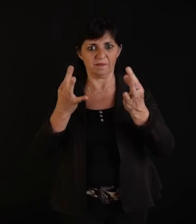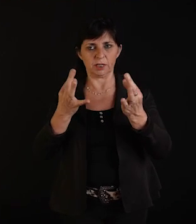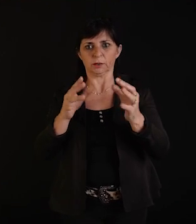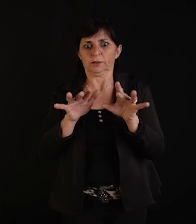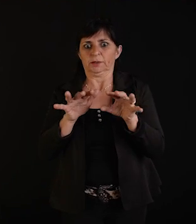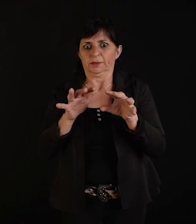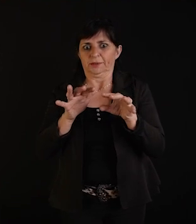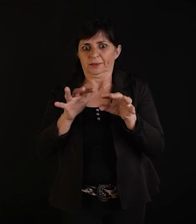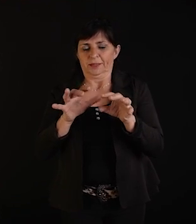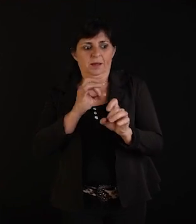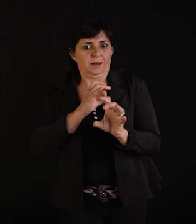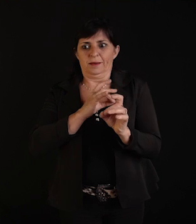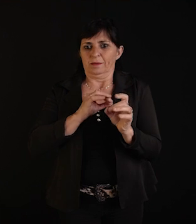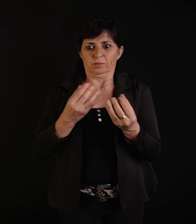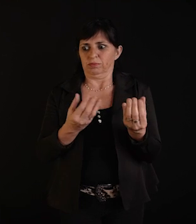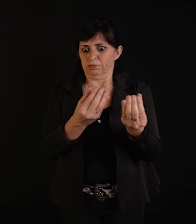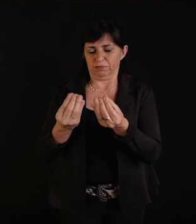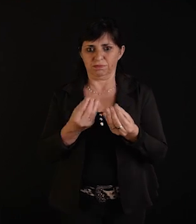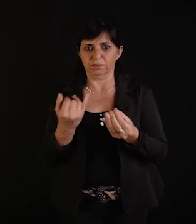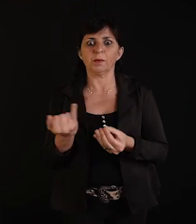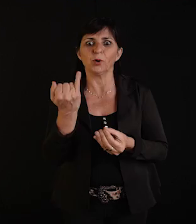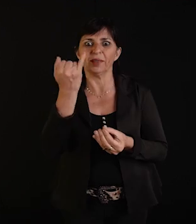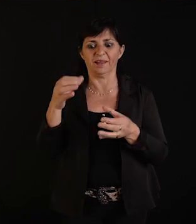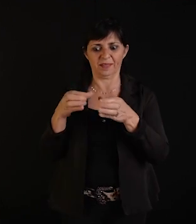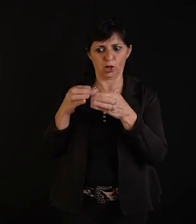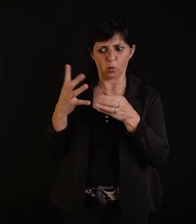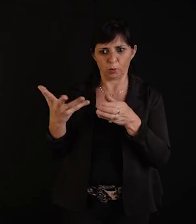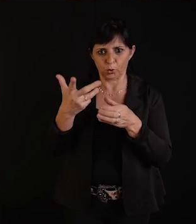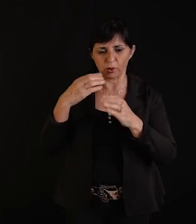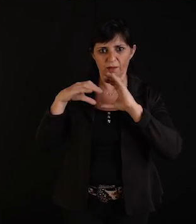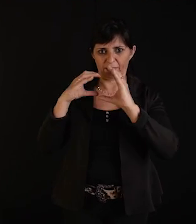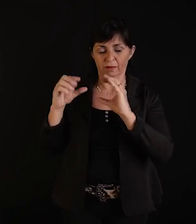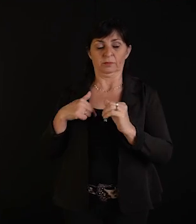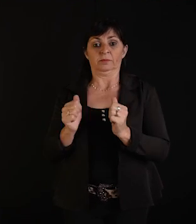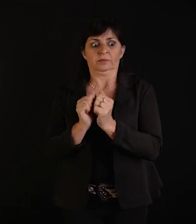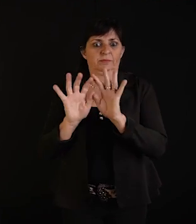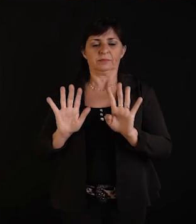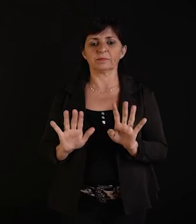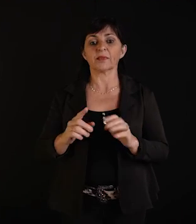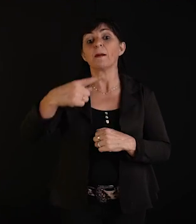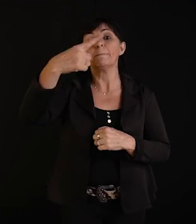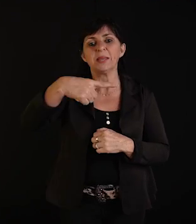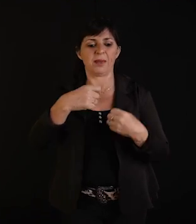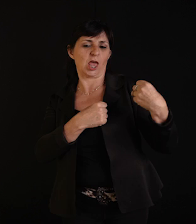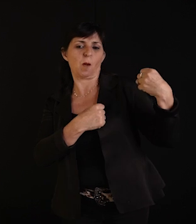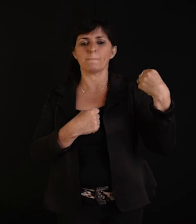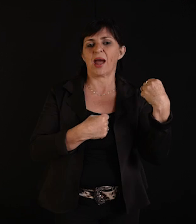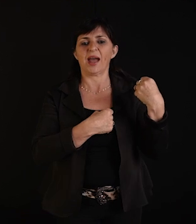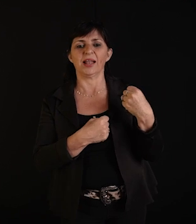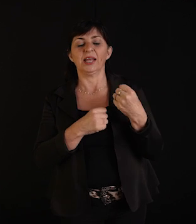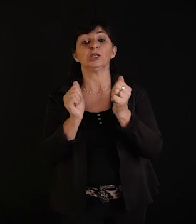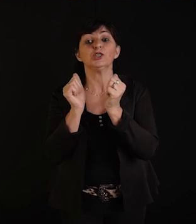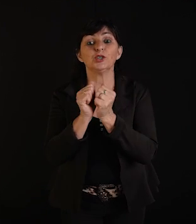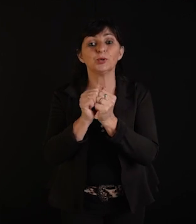tremia bastante também, porque no meio daqueles grandes cantores ali não foi fácil também. E aí foi o primeiro baile, então, foi lá em Caxias do Sul. O primeiro baile que eu toquei